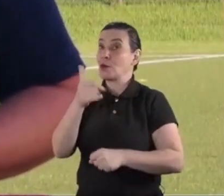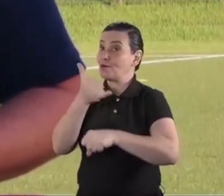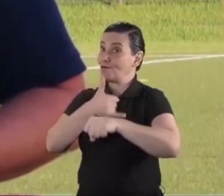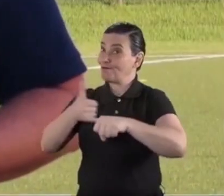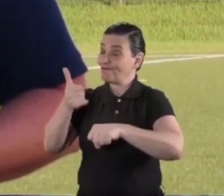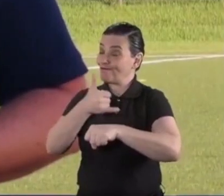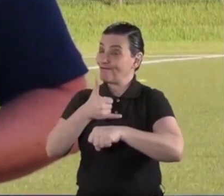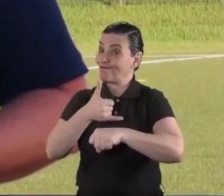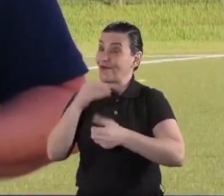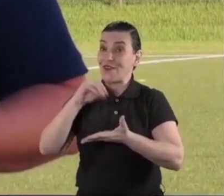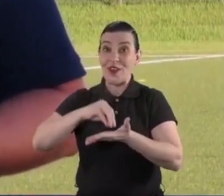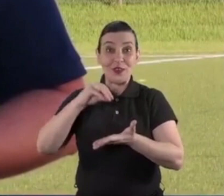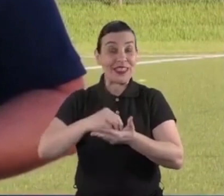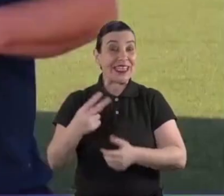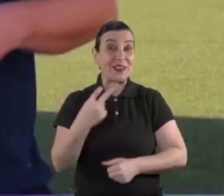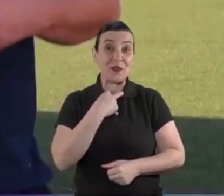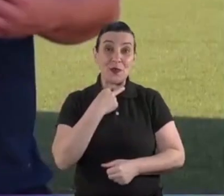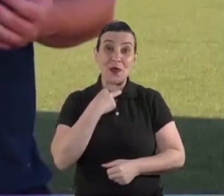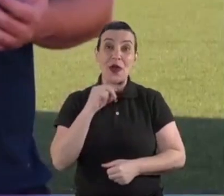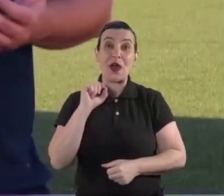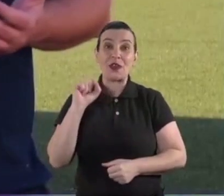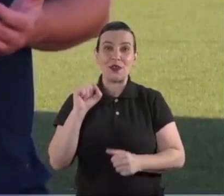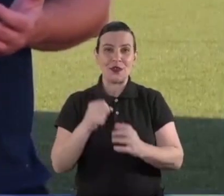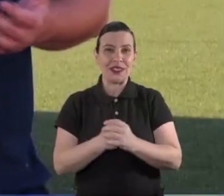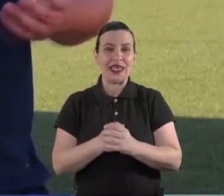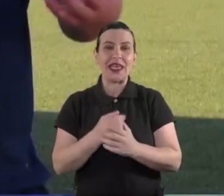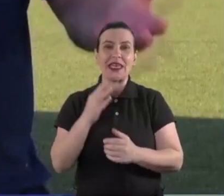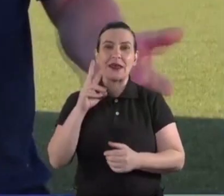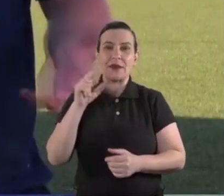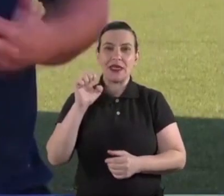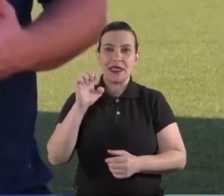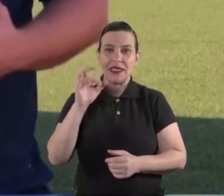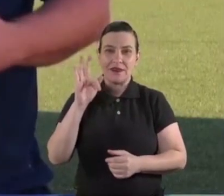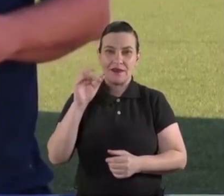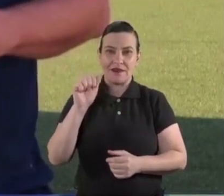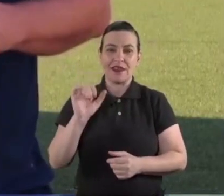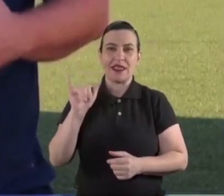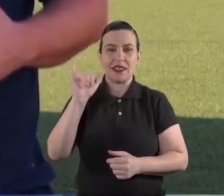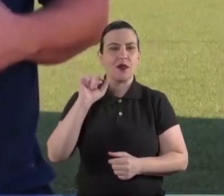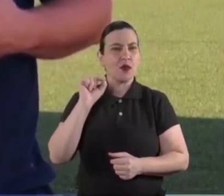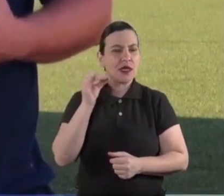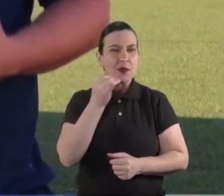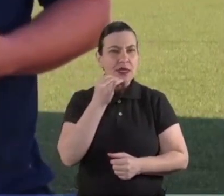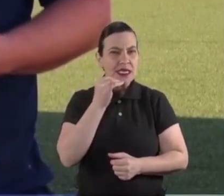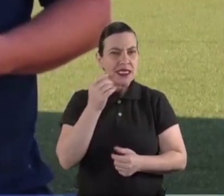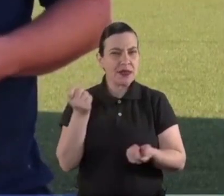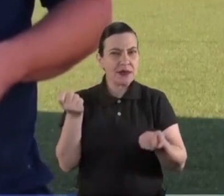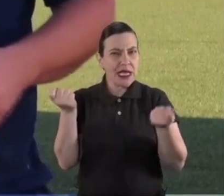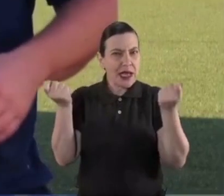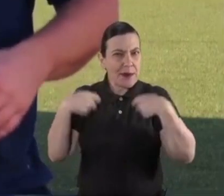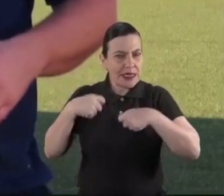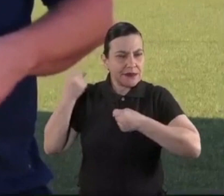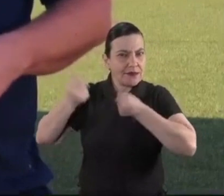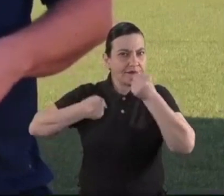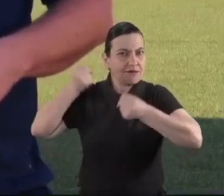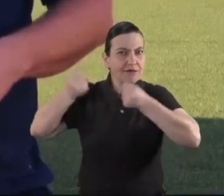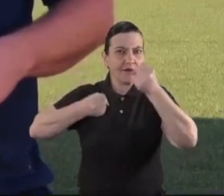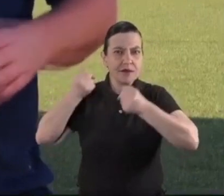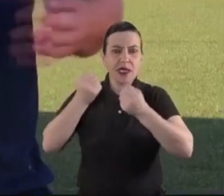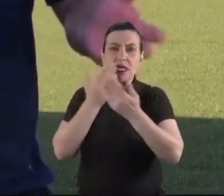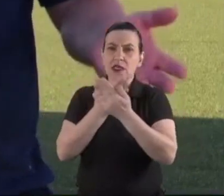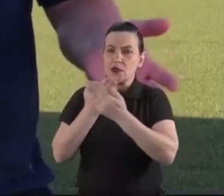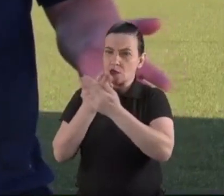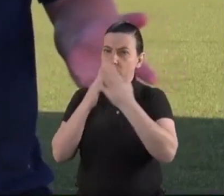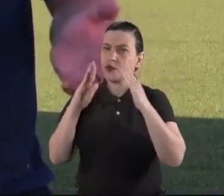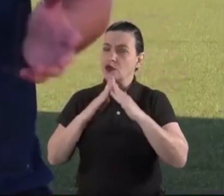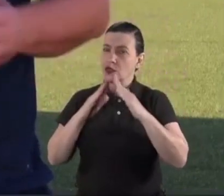também não pode faltar antes do treino é o brief. Com o objetivo de avaliar o efeito do brief na capacidade de corrida, em um estudo de